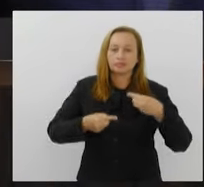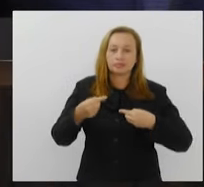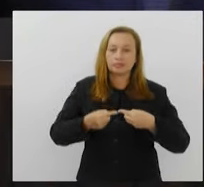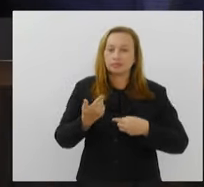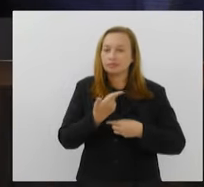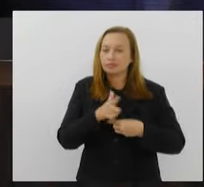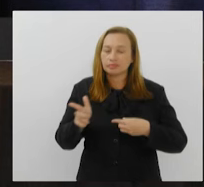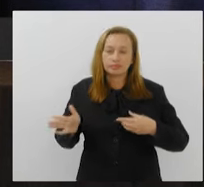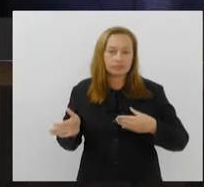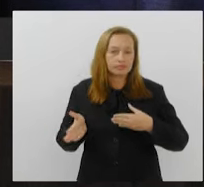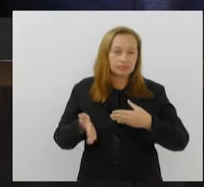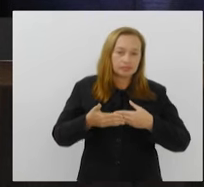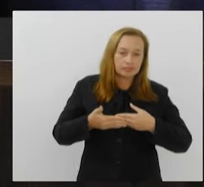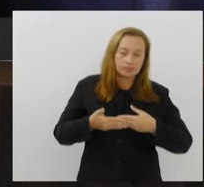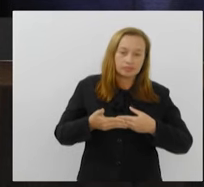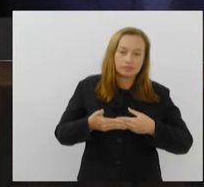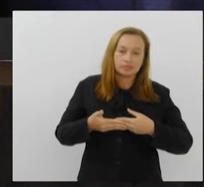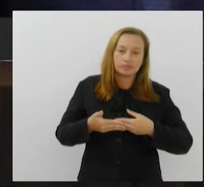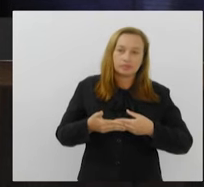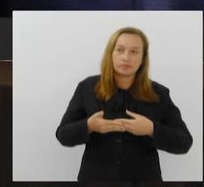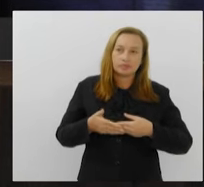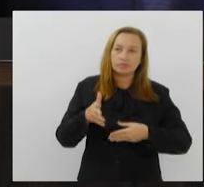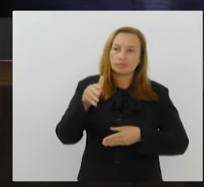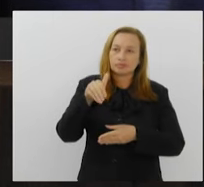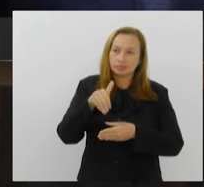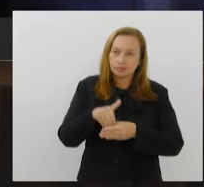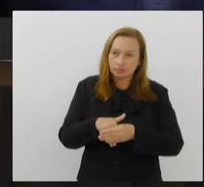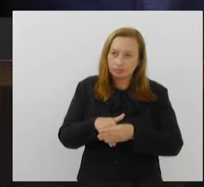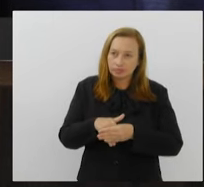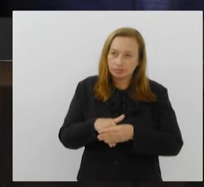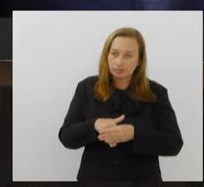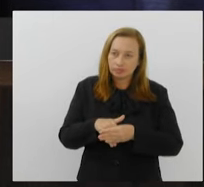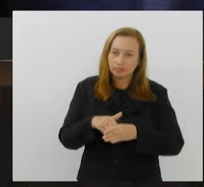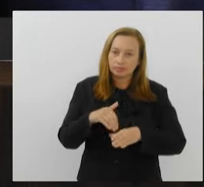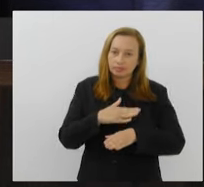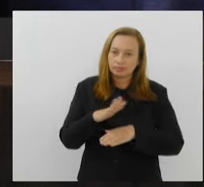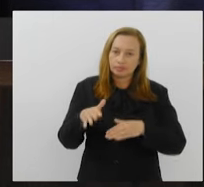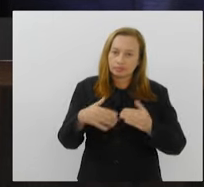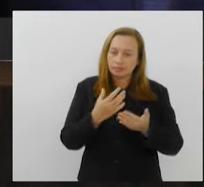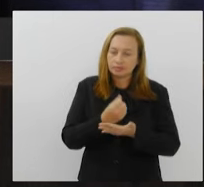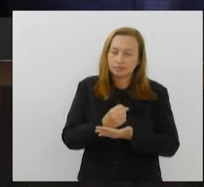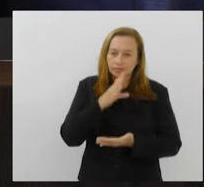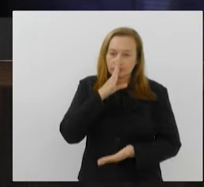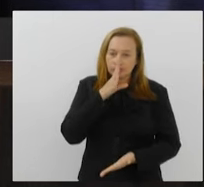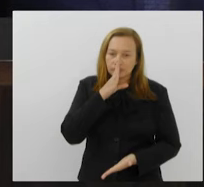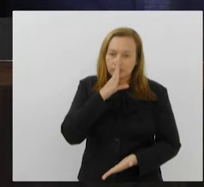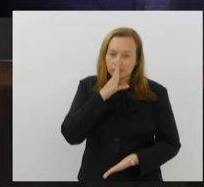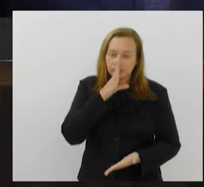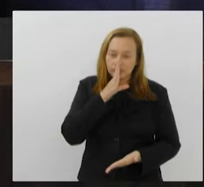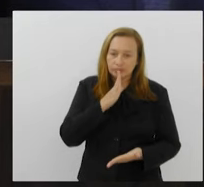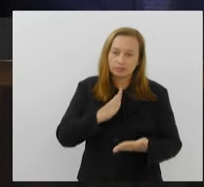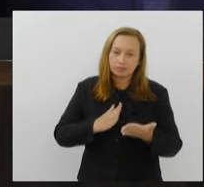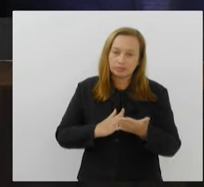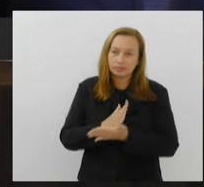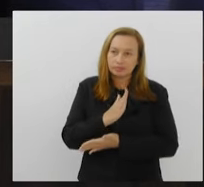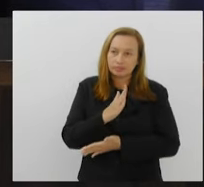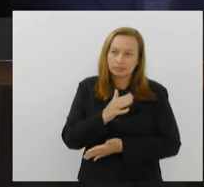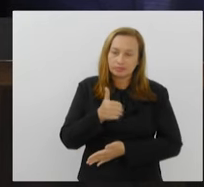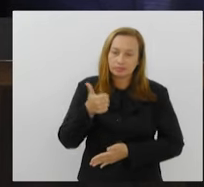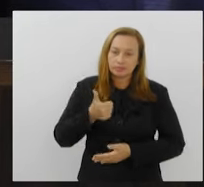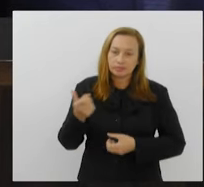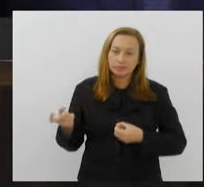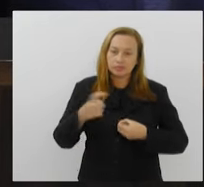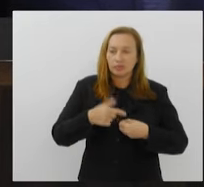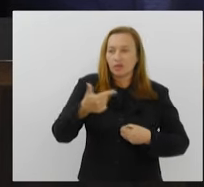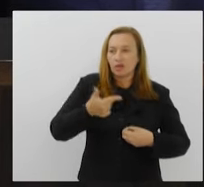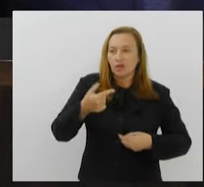discussão. Não havendo quem queira discutir, encerrada a discussão, em votação. Os senhores que aprovam permaneçam como estão. Aprovada em